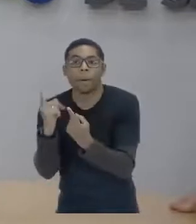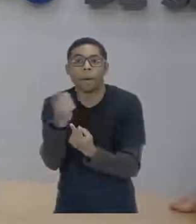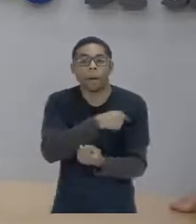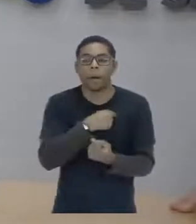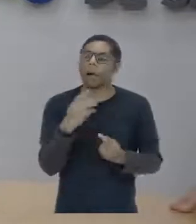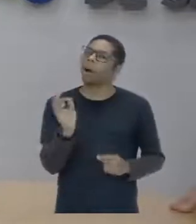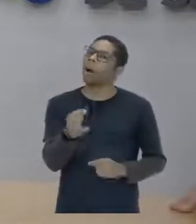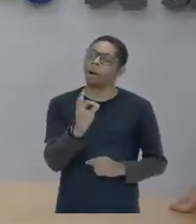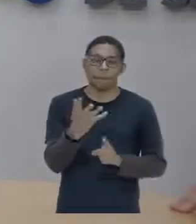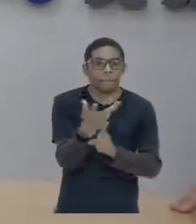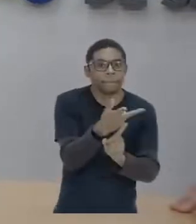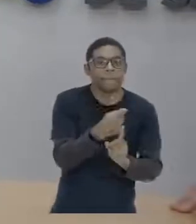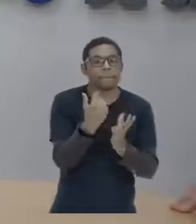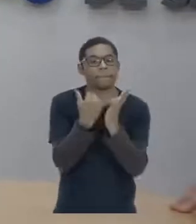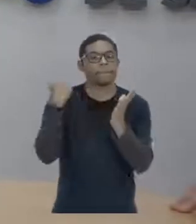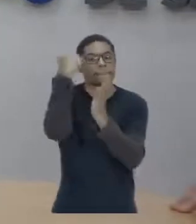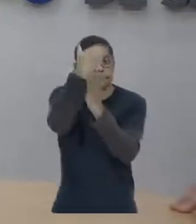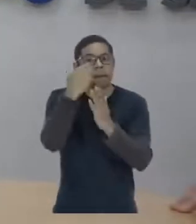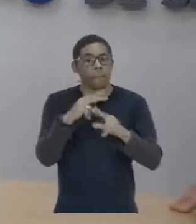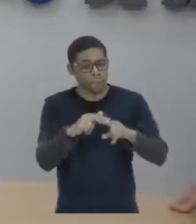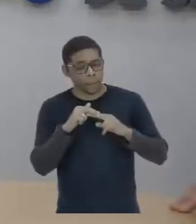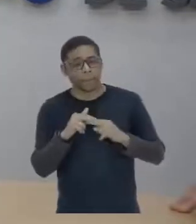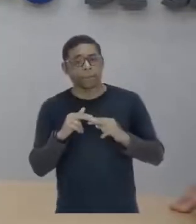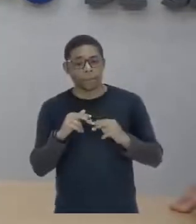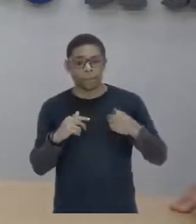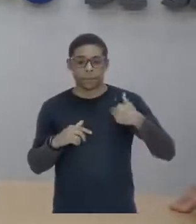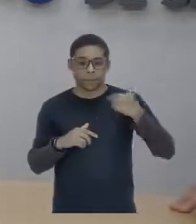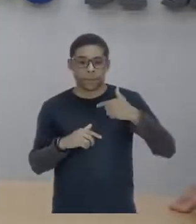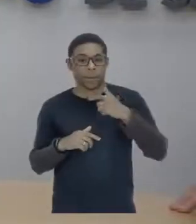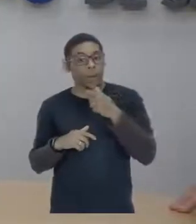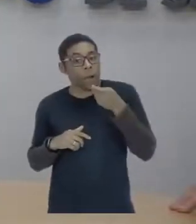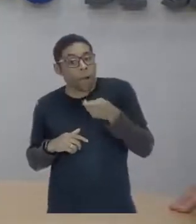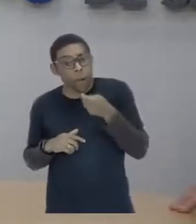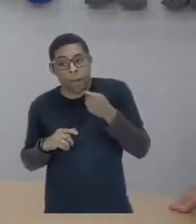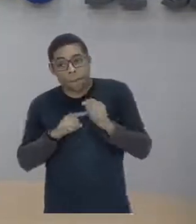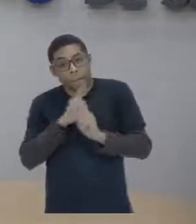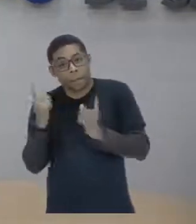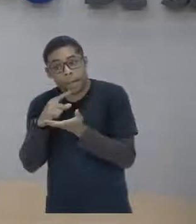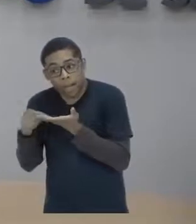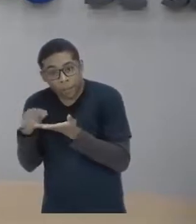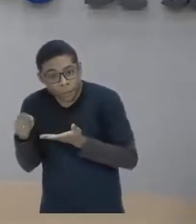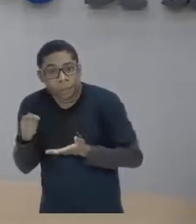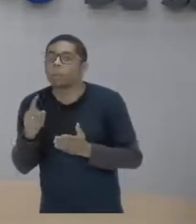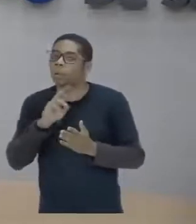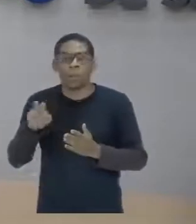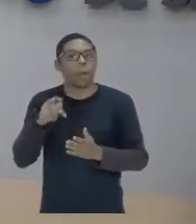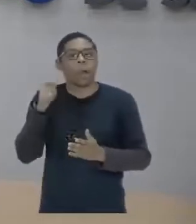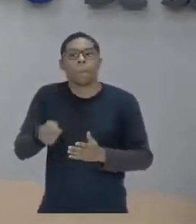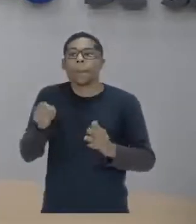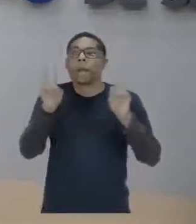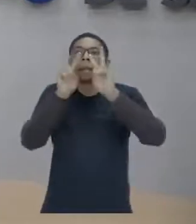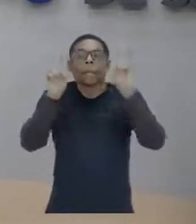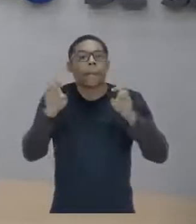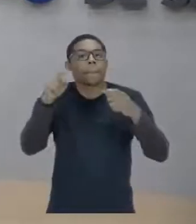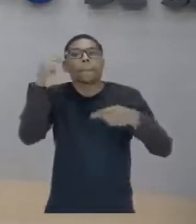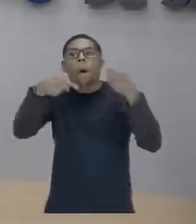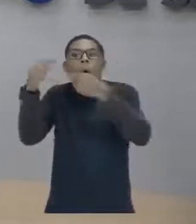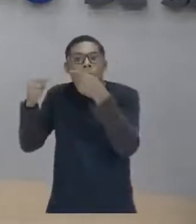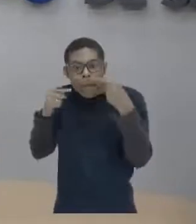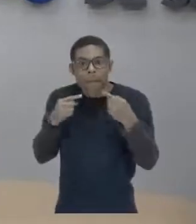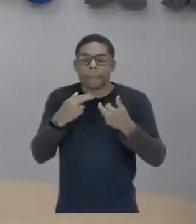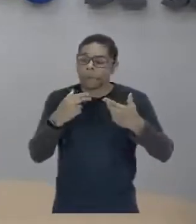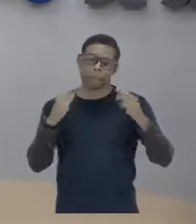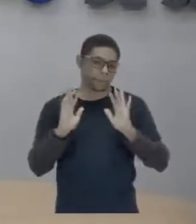argumentativa, mas não tem não é obrigado a você usar um tema polêmico,